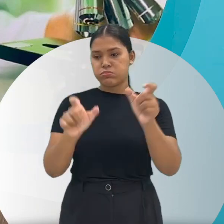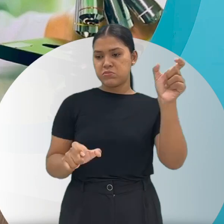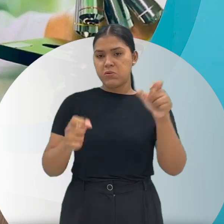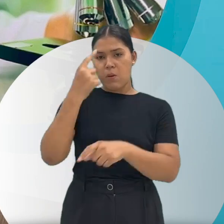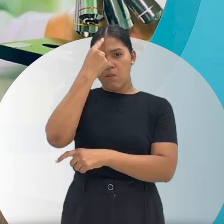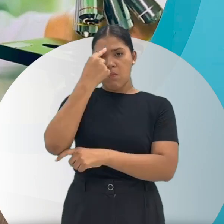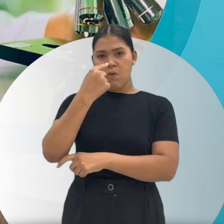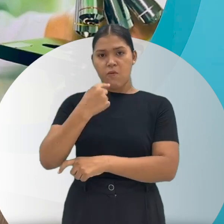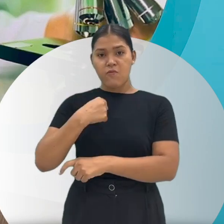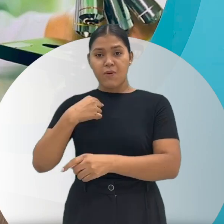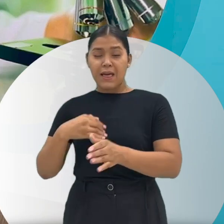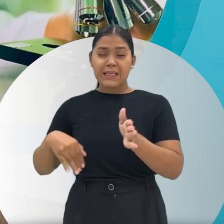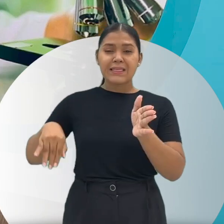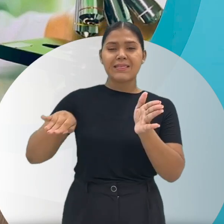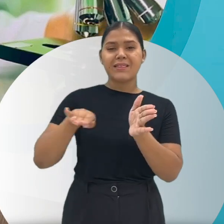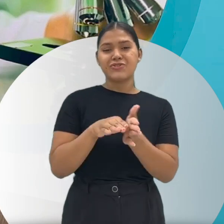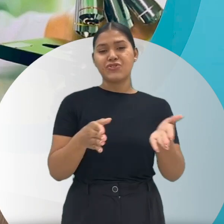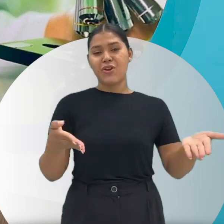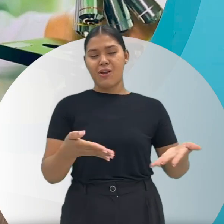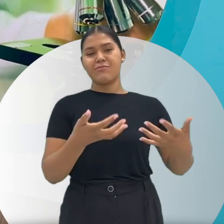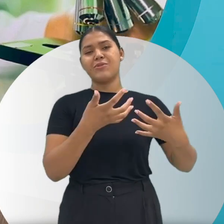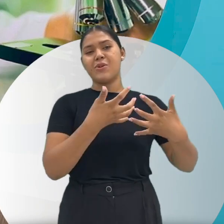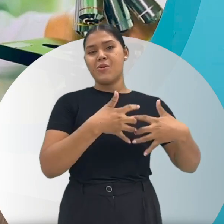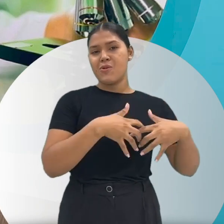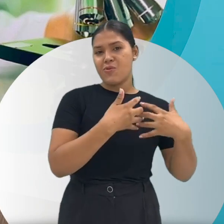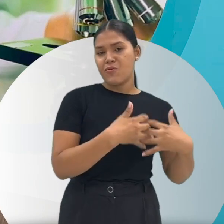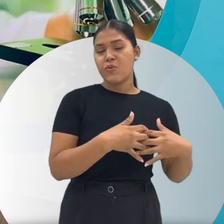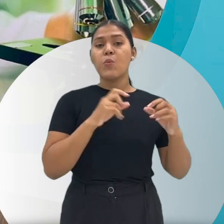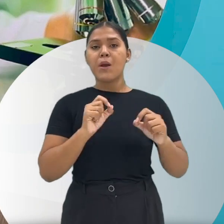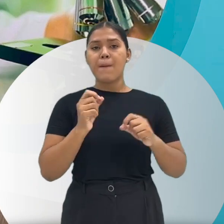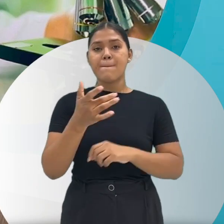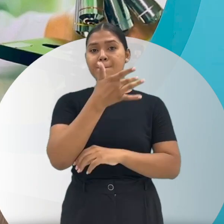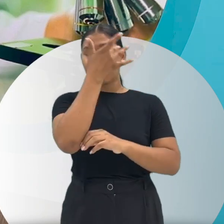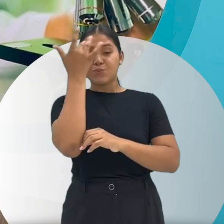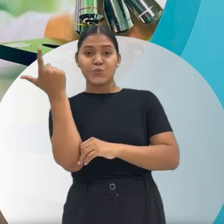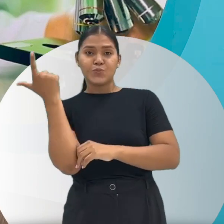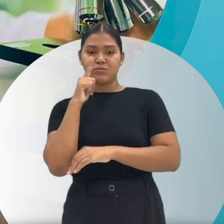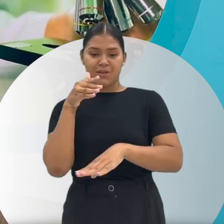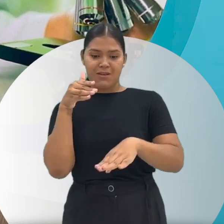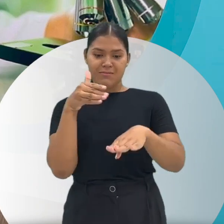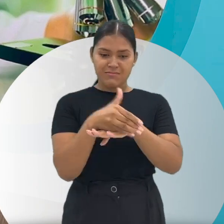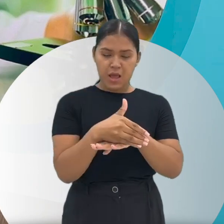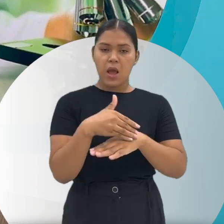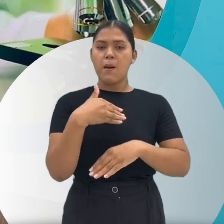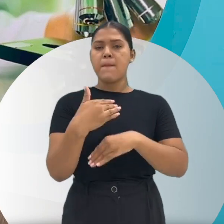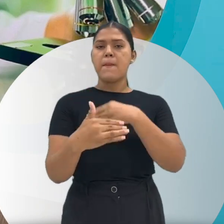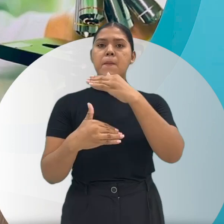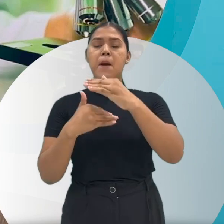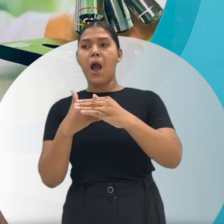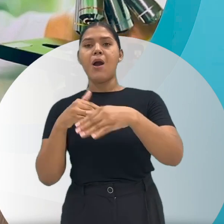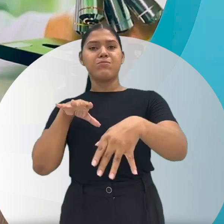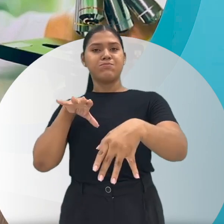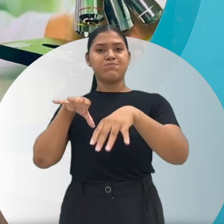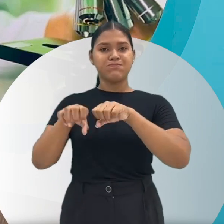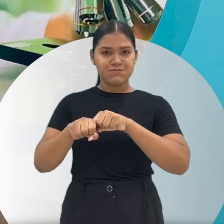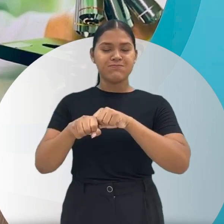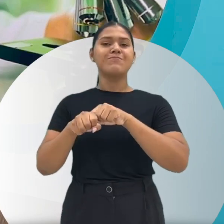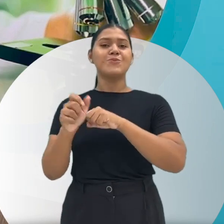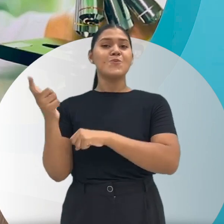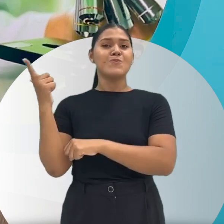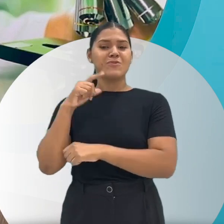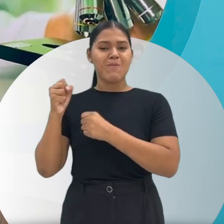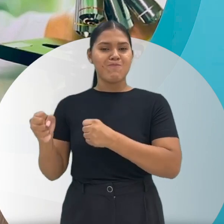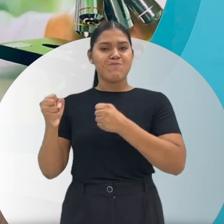instituto. A situação é que ela saia dali formada, capacitada e empoderada para